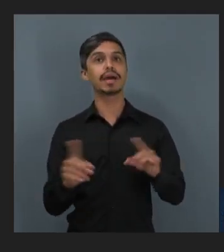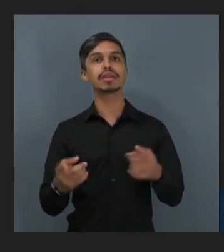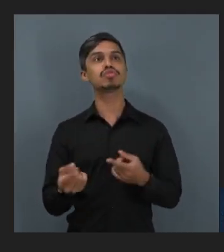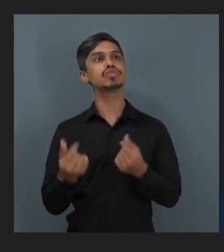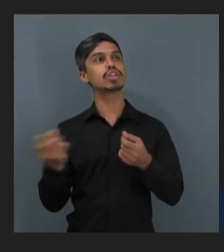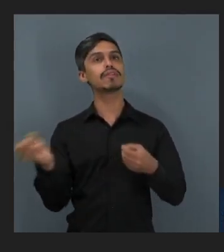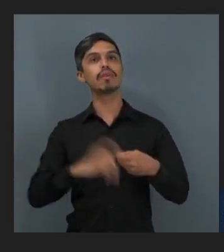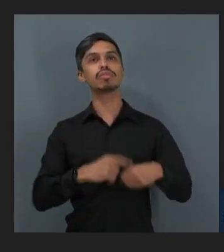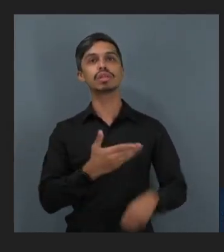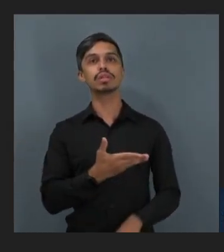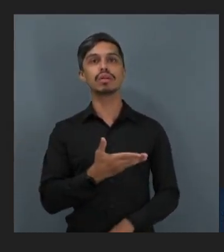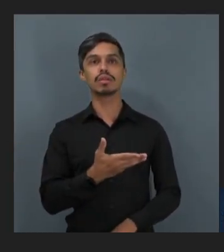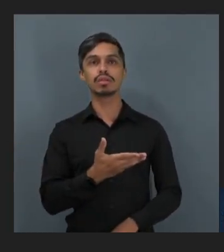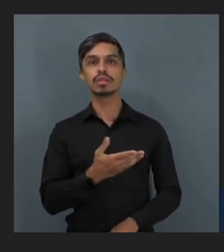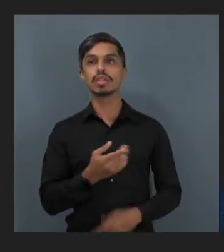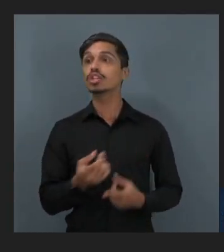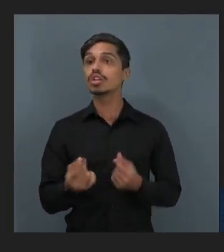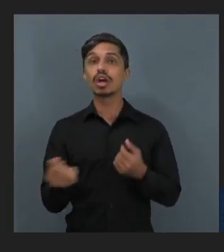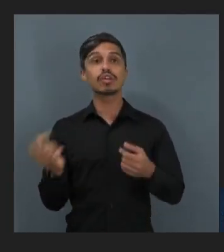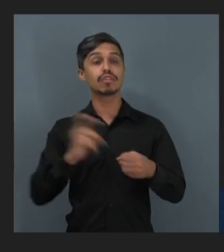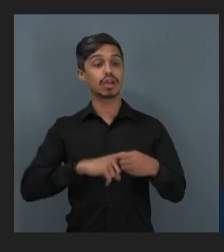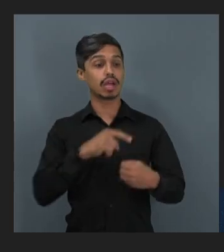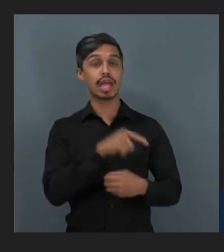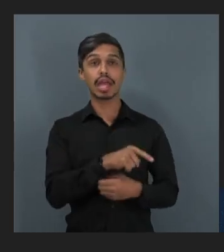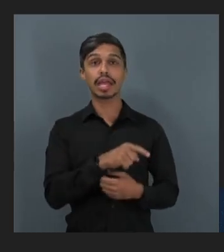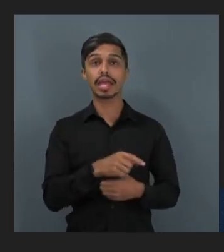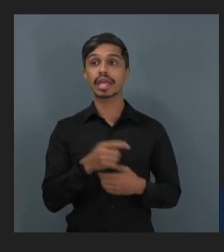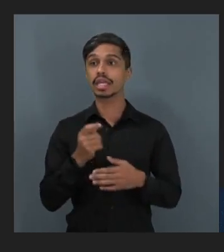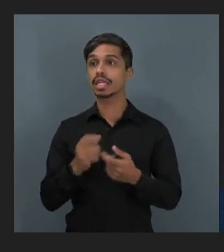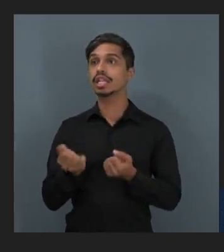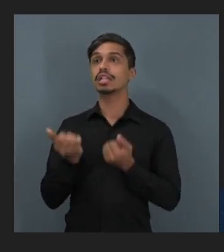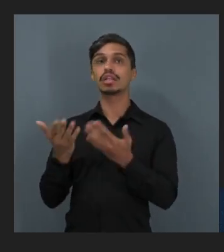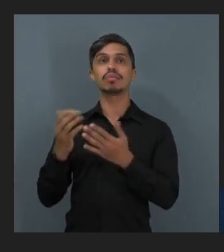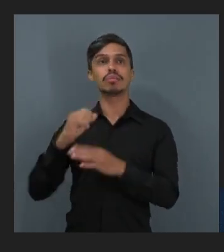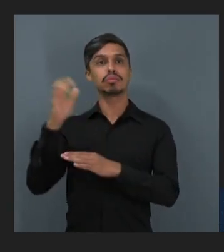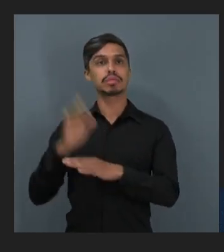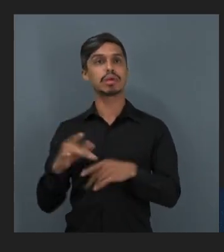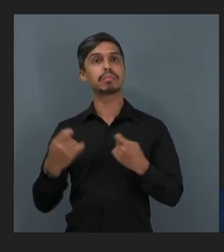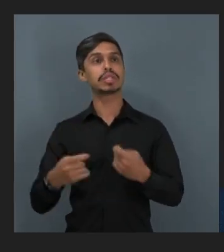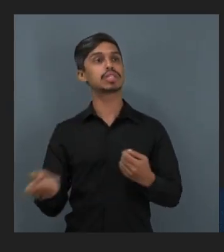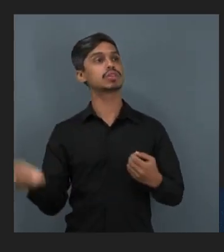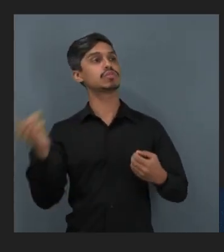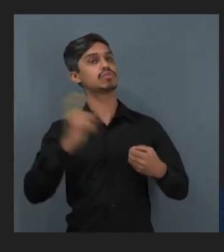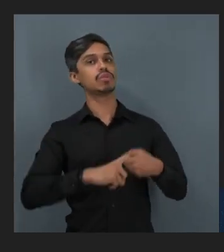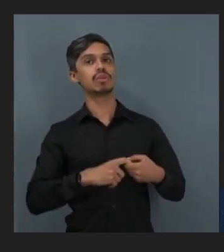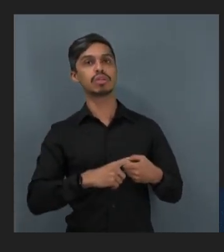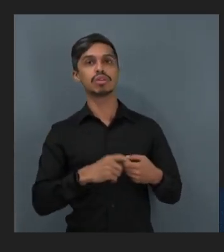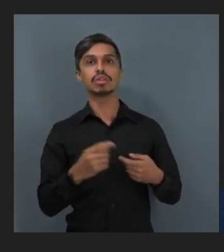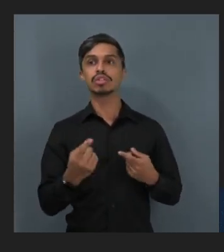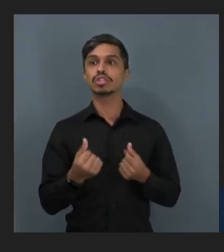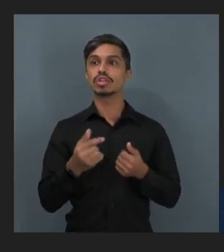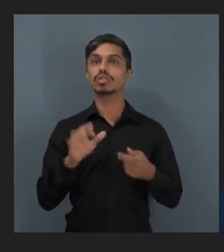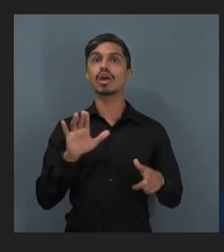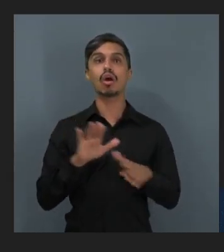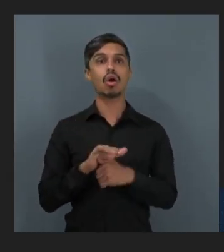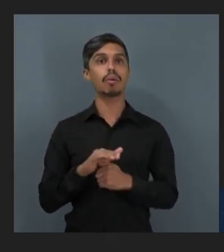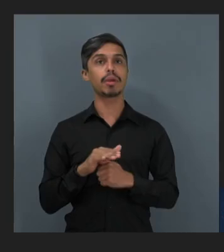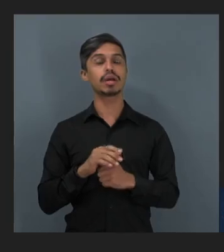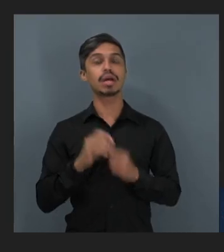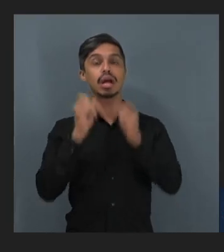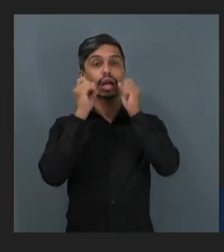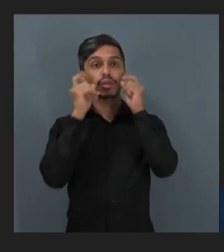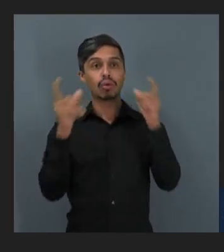volta. Recebendo o dinheiro que roubaram, que devolveram para o Brasil, vai ter que devolver o dinheiro roubado. Gente,